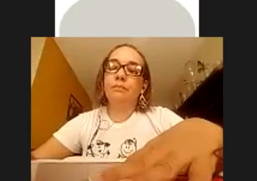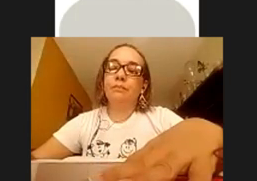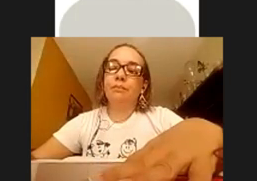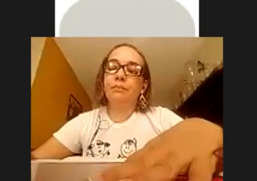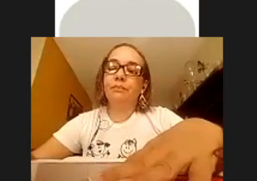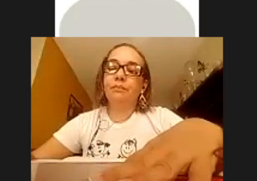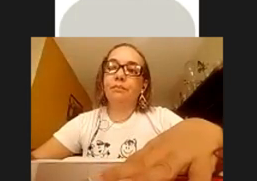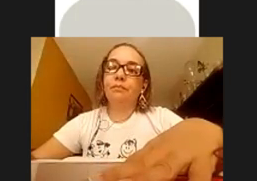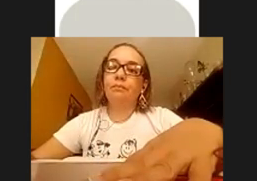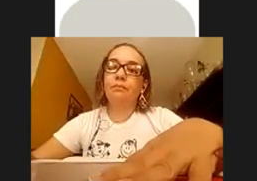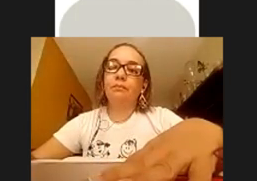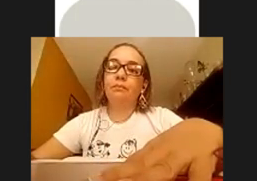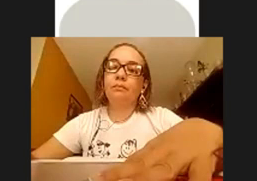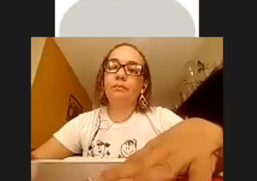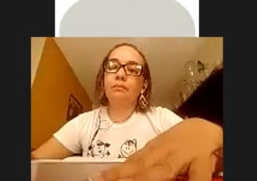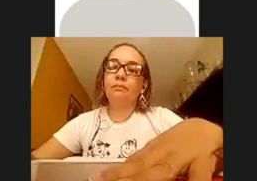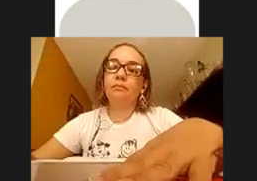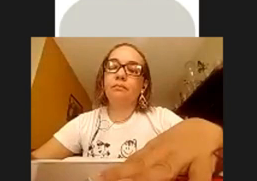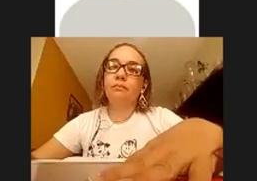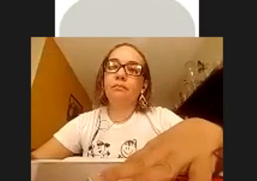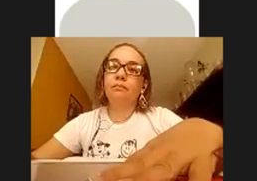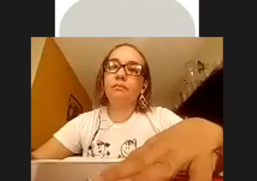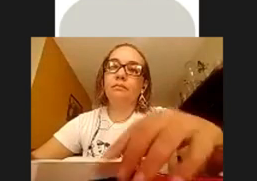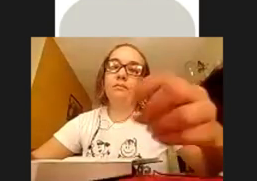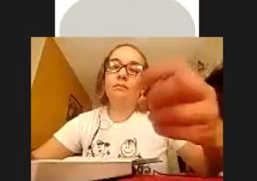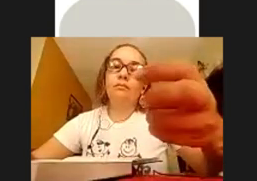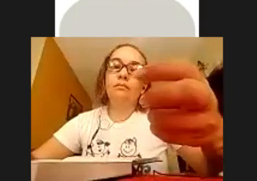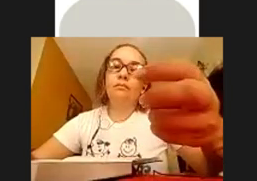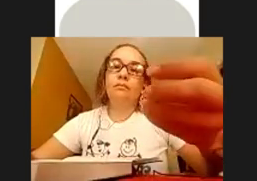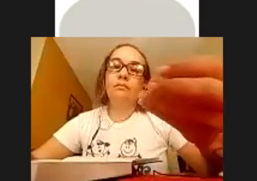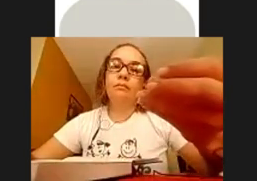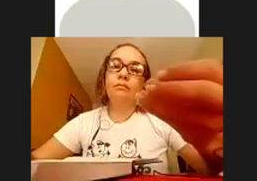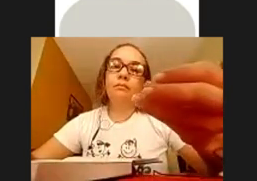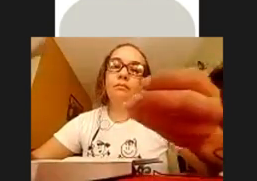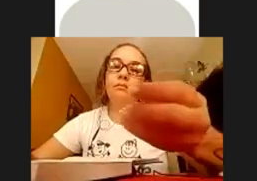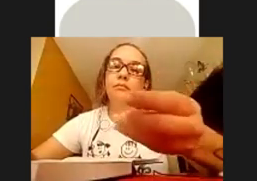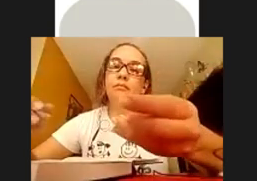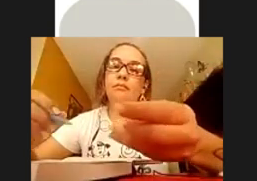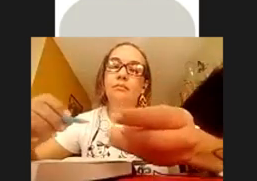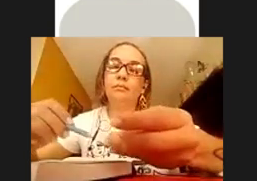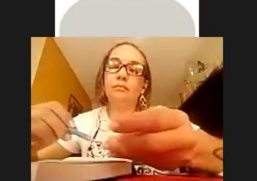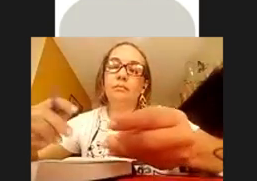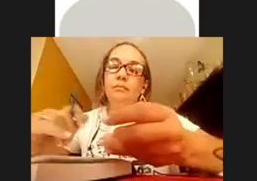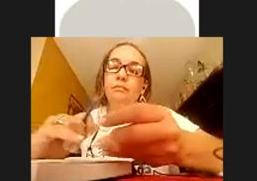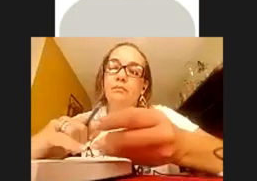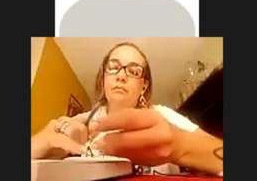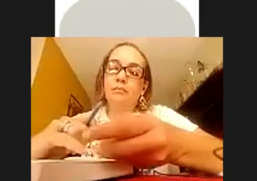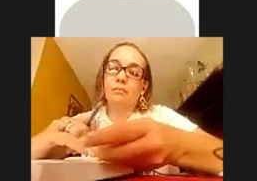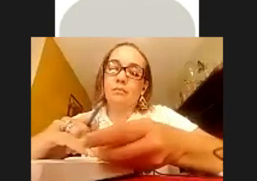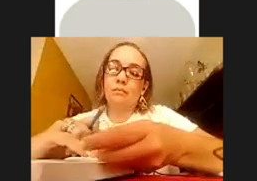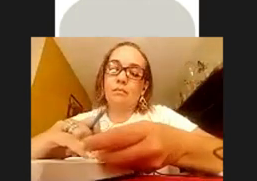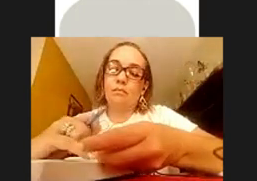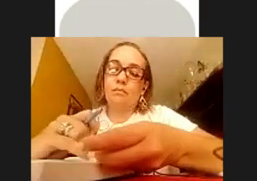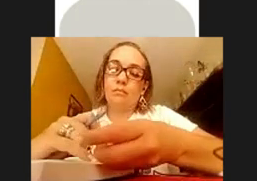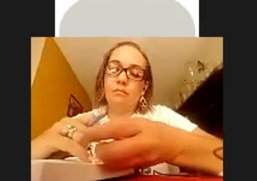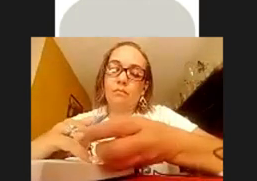tem cliente ainda nessa área, faça esse investimento de colocar na rede social, no WhatsApp de vocês, porque todo mundo